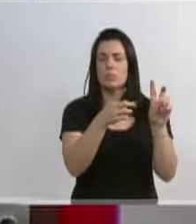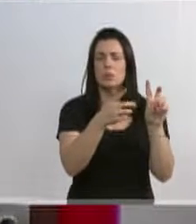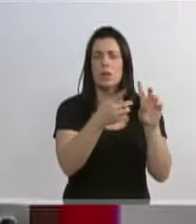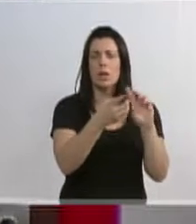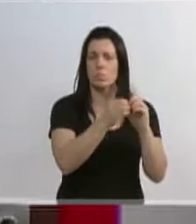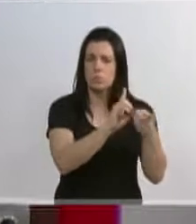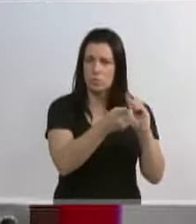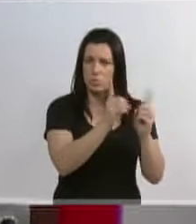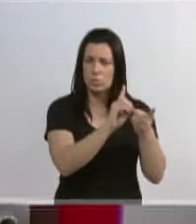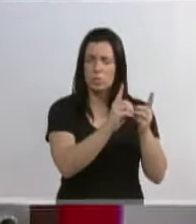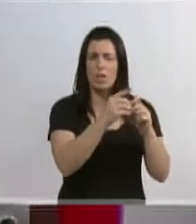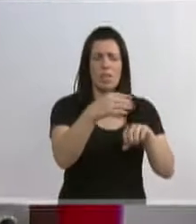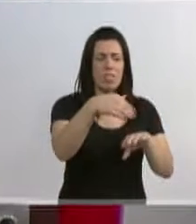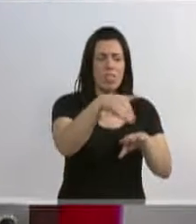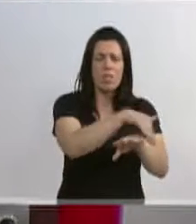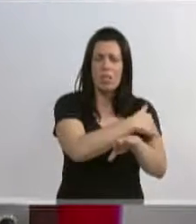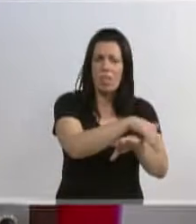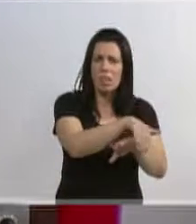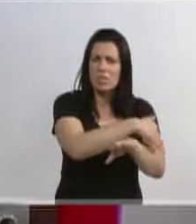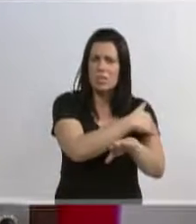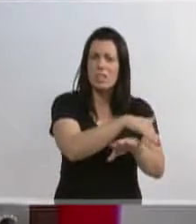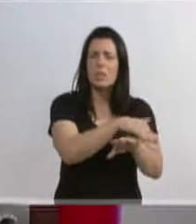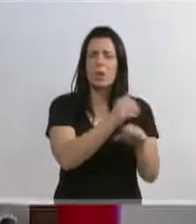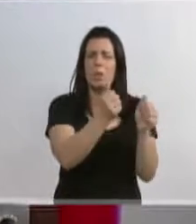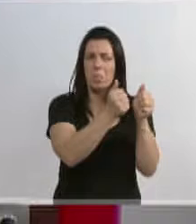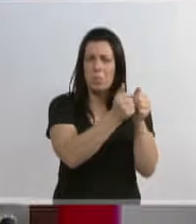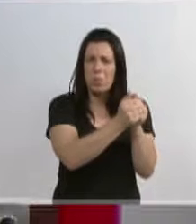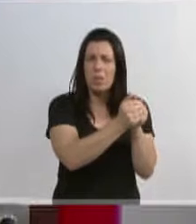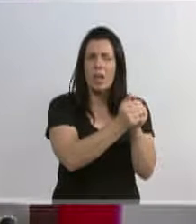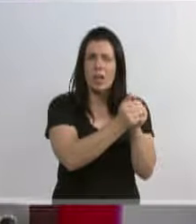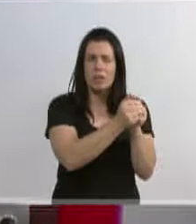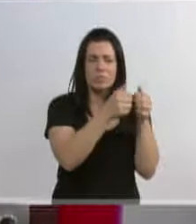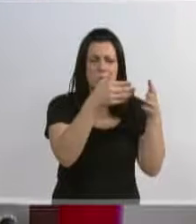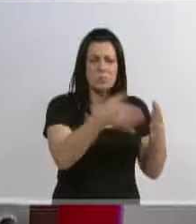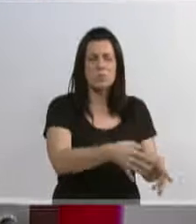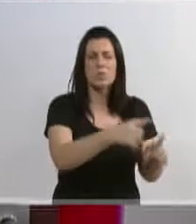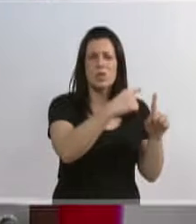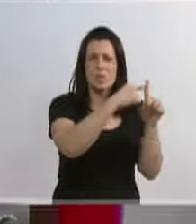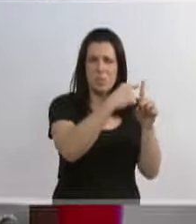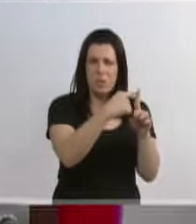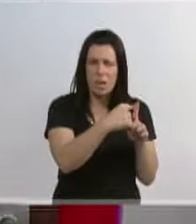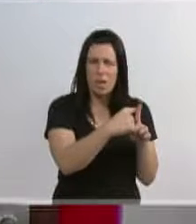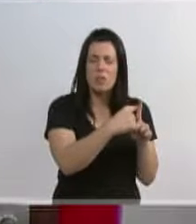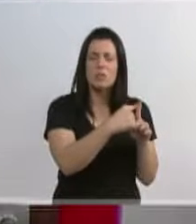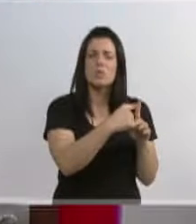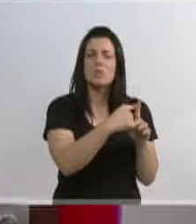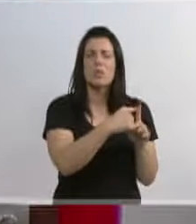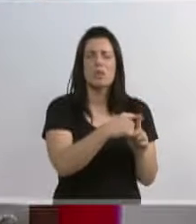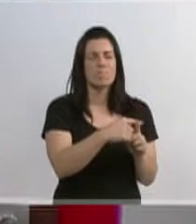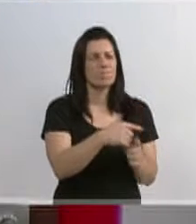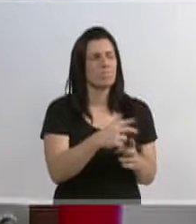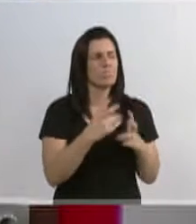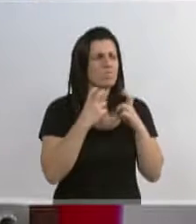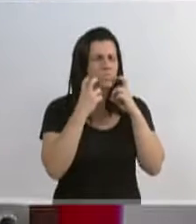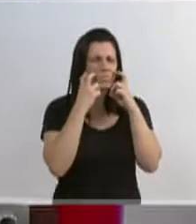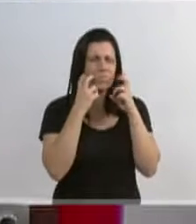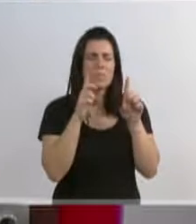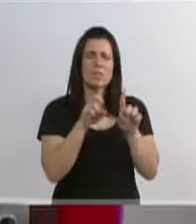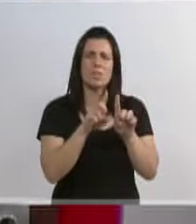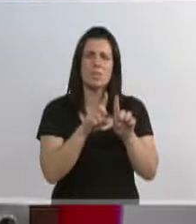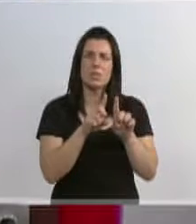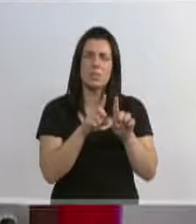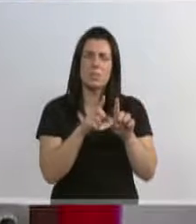laterais ali, aquela região próxima ao cemitério Jardim da Saudade, é realmente uma vergonha. Agora, também é bom dizer que é uma